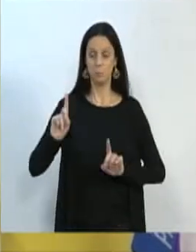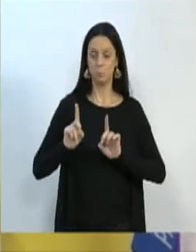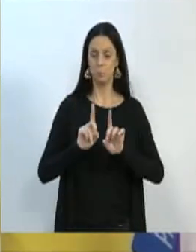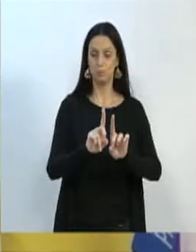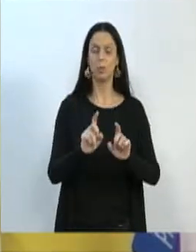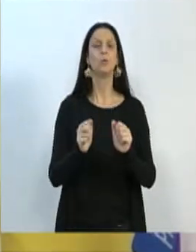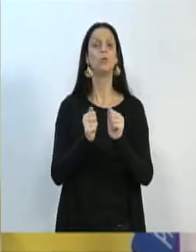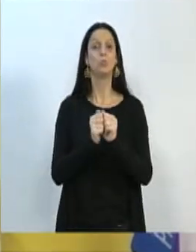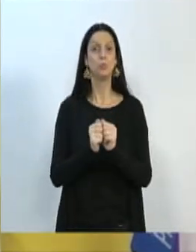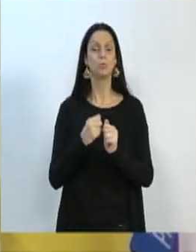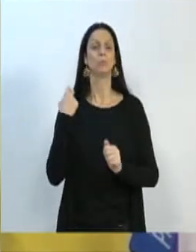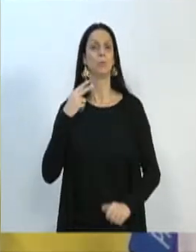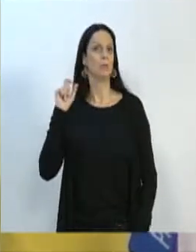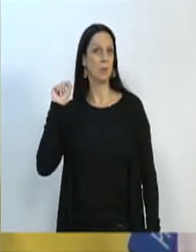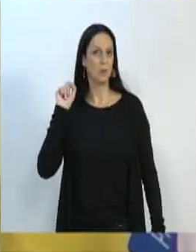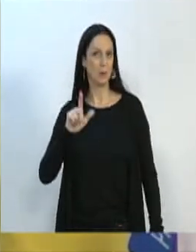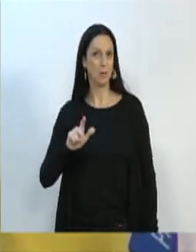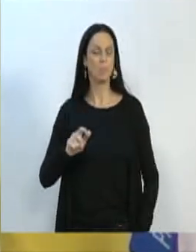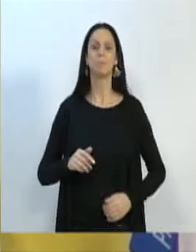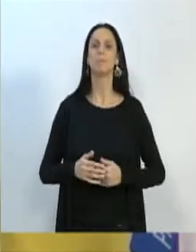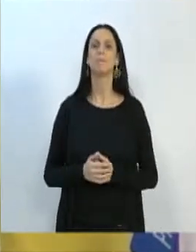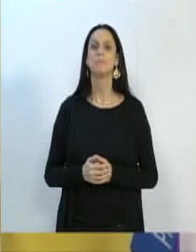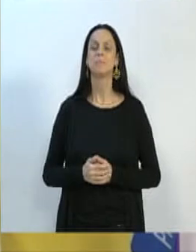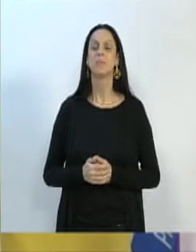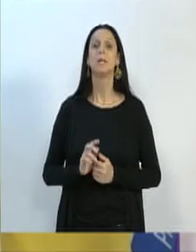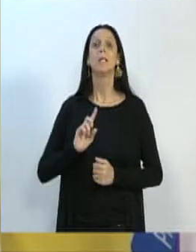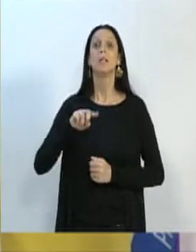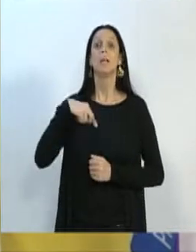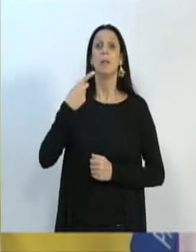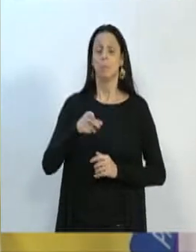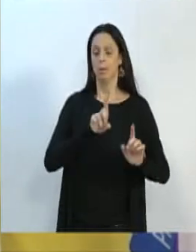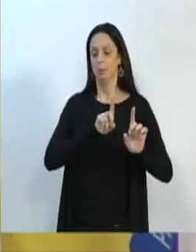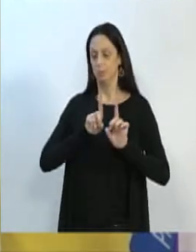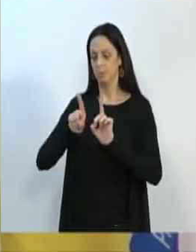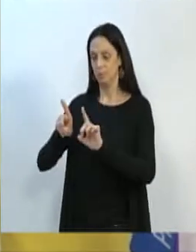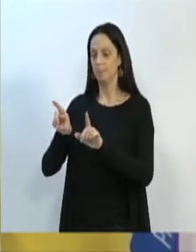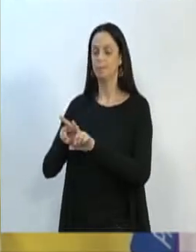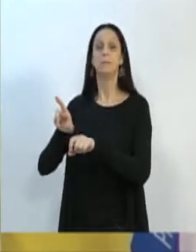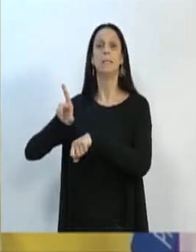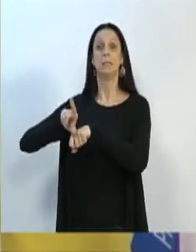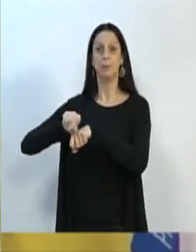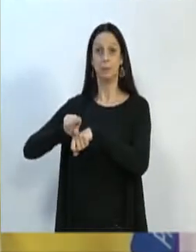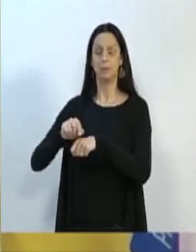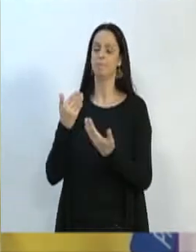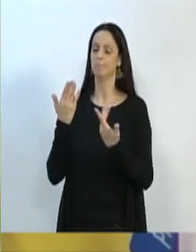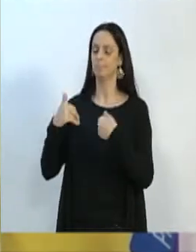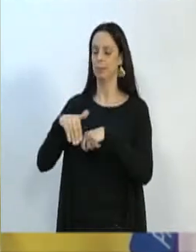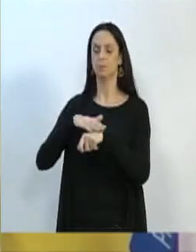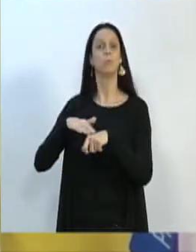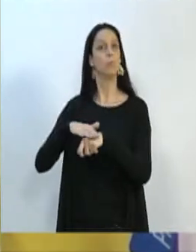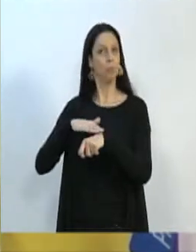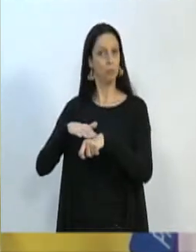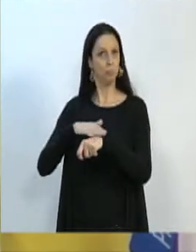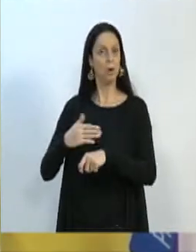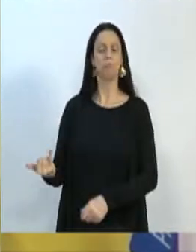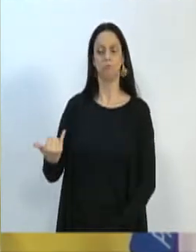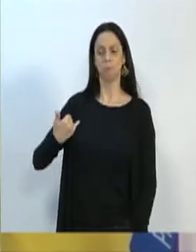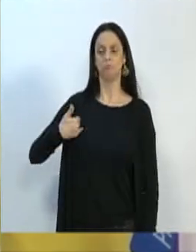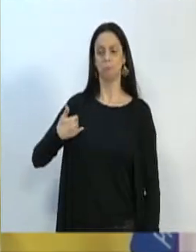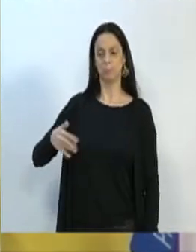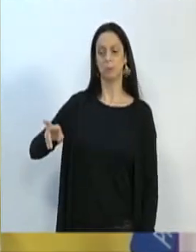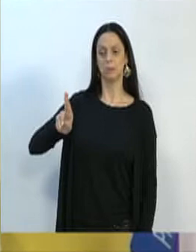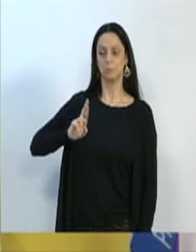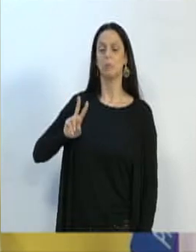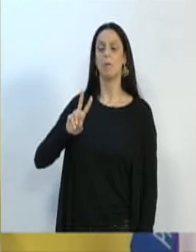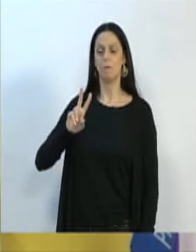pelo vereador Maurício igual fui a secretaria de educação e qual recebi o retorno do que